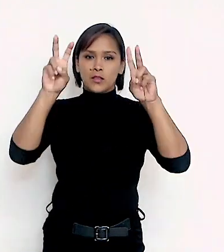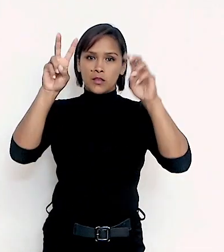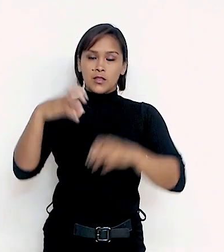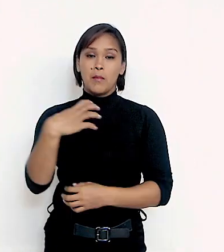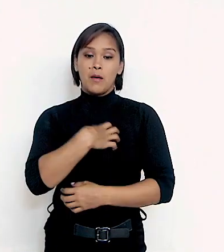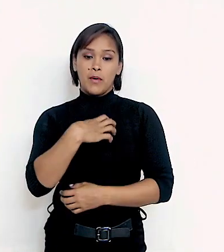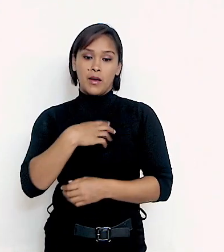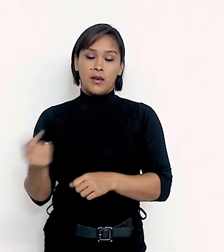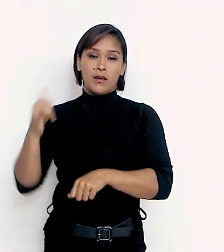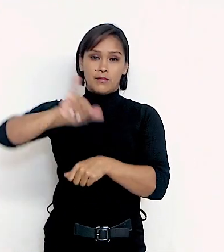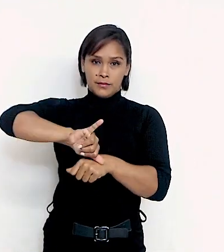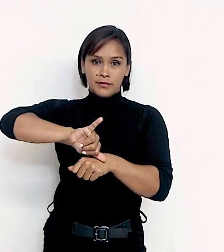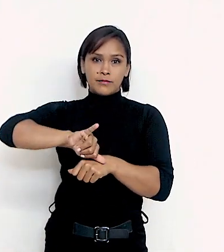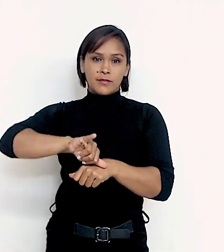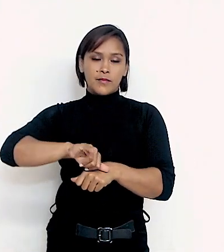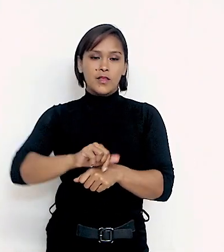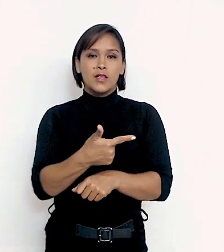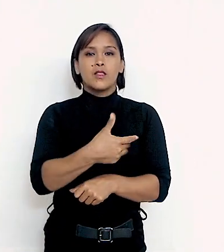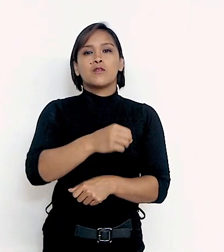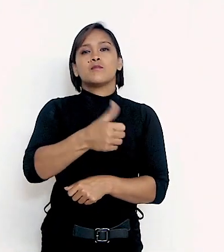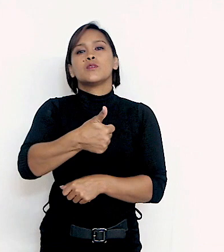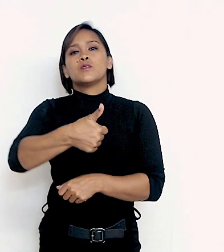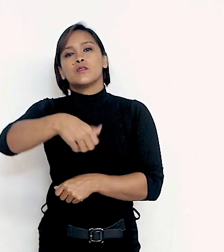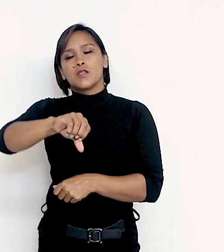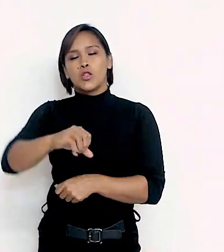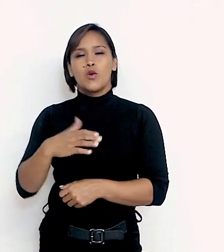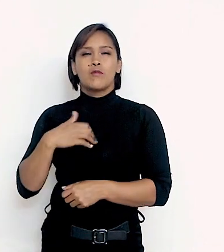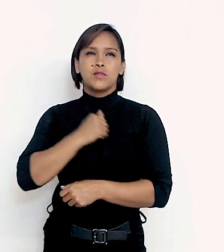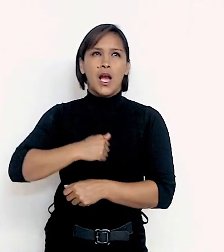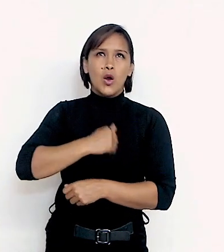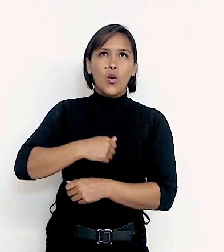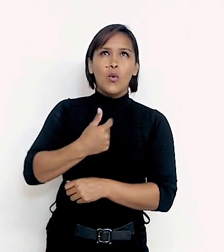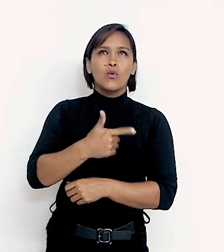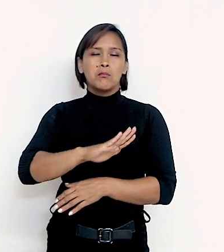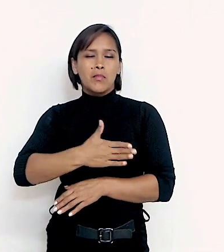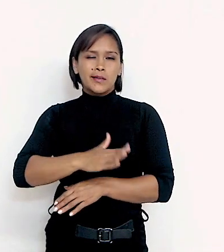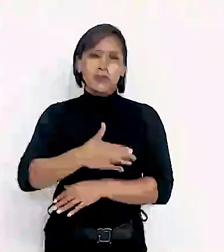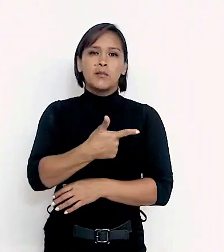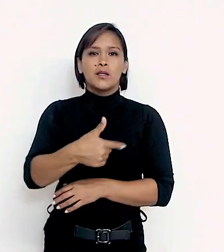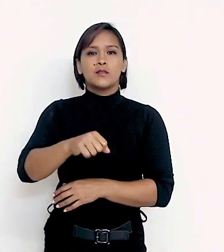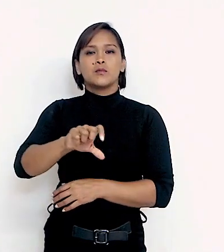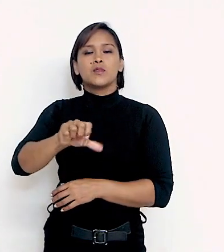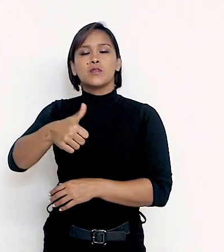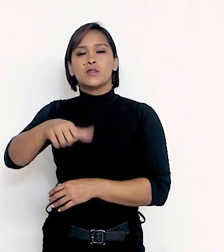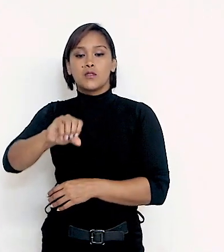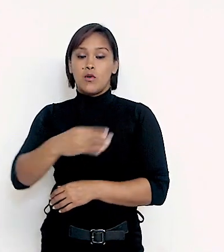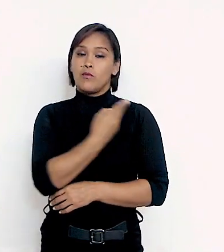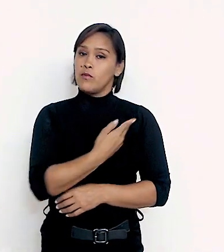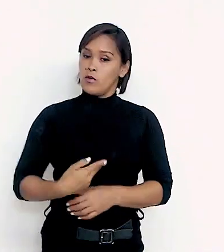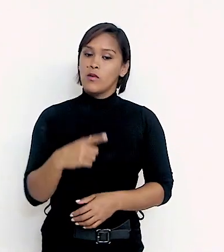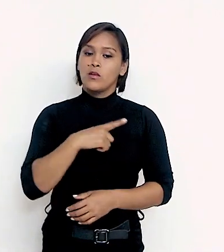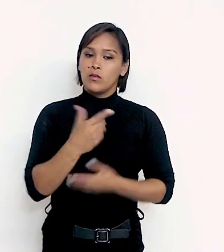da Bahia em 2019 agosto de 2019 se eu não me engano correndo tem uma participação